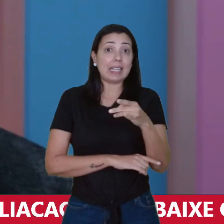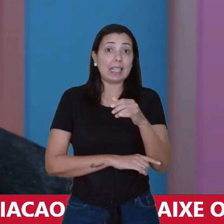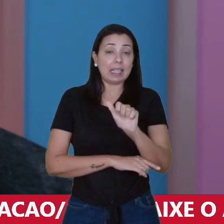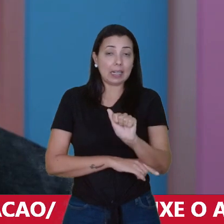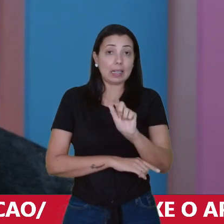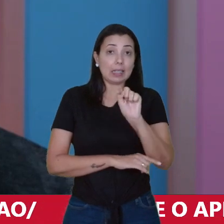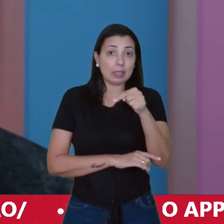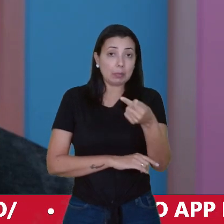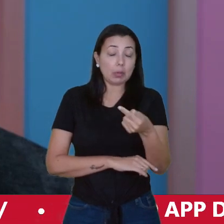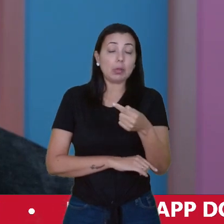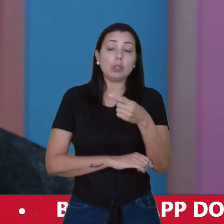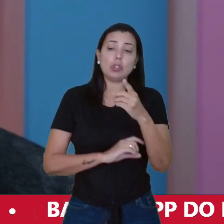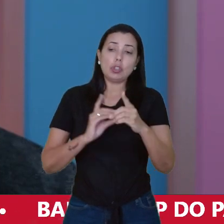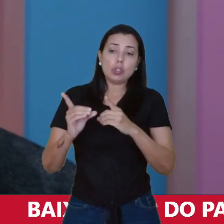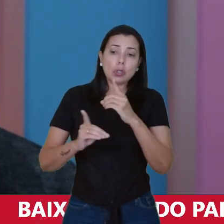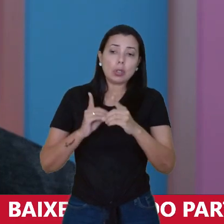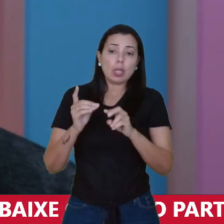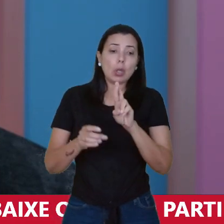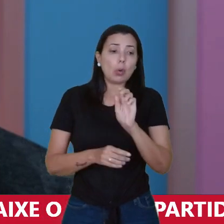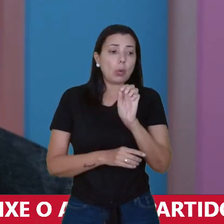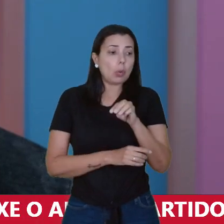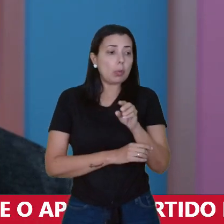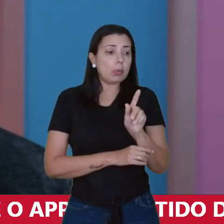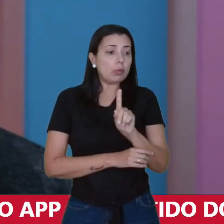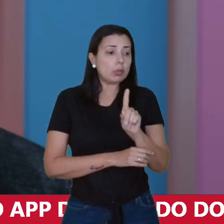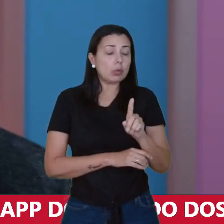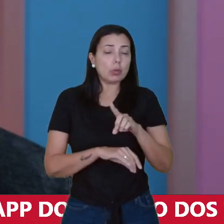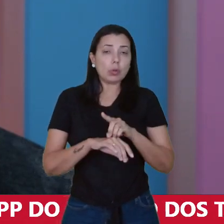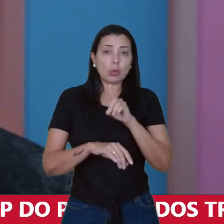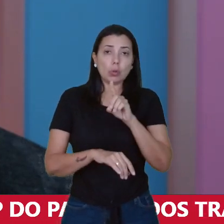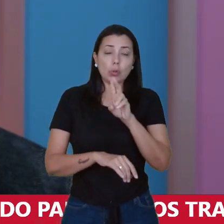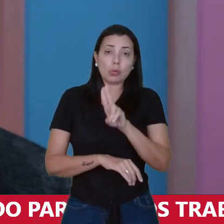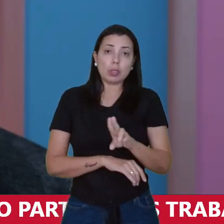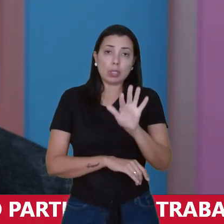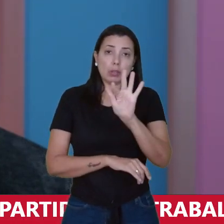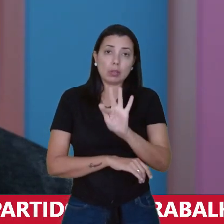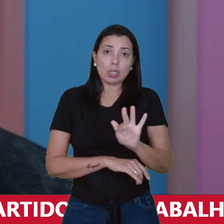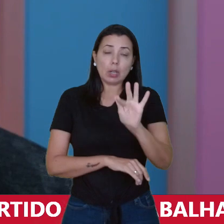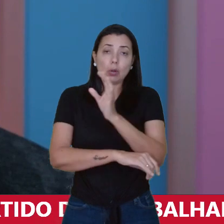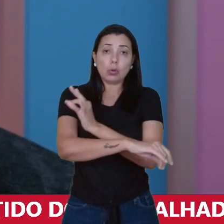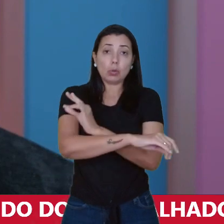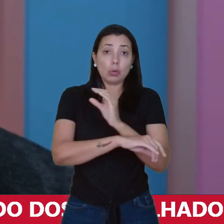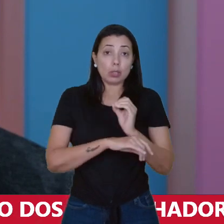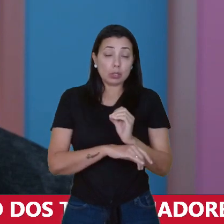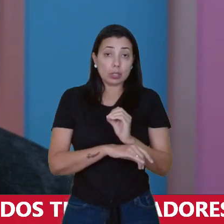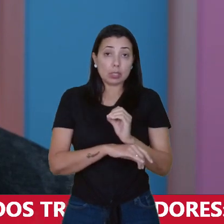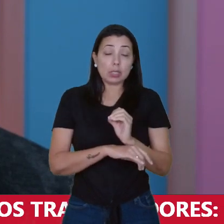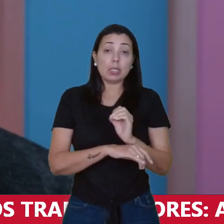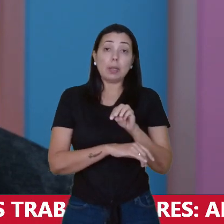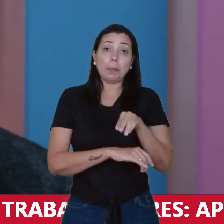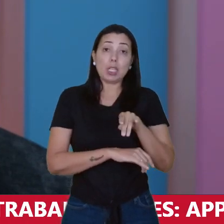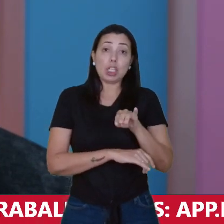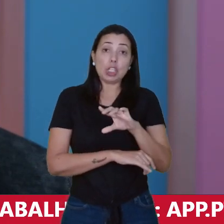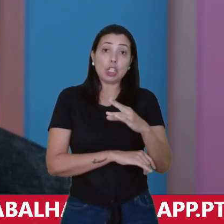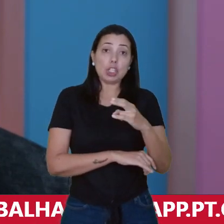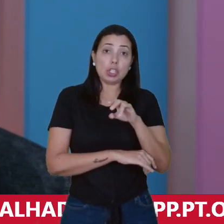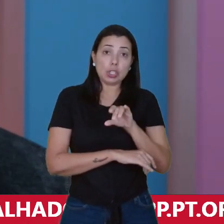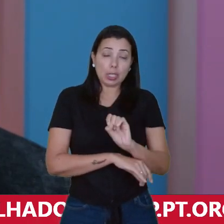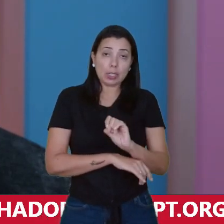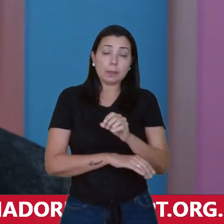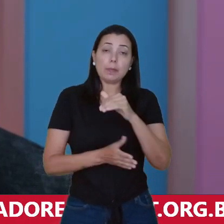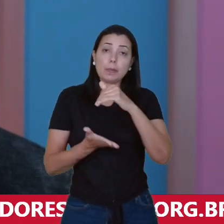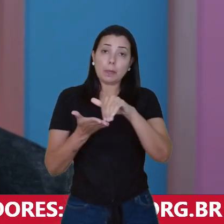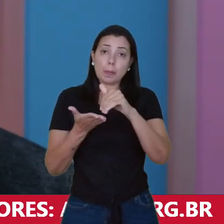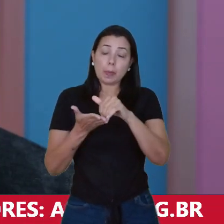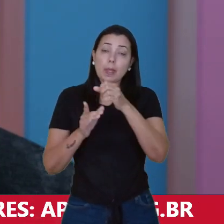Em seguida, eu conversei com Rubra Araújo, professora doutora da Universidade Federal do Tocantins, e com Michele Meira, secretária LGBT